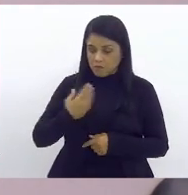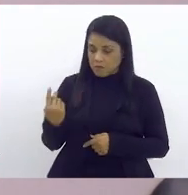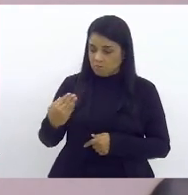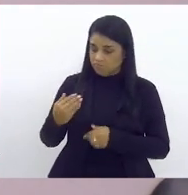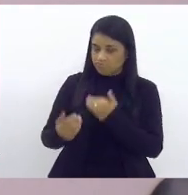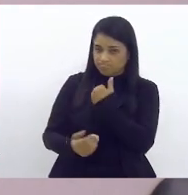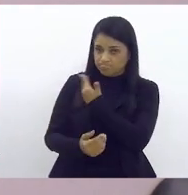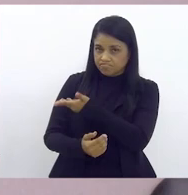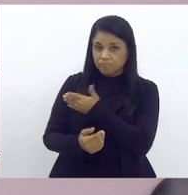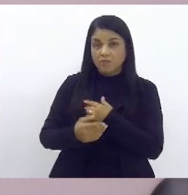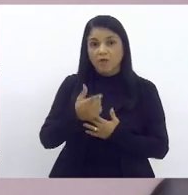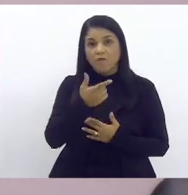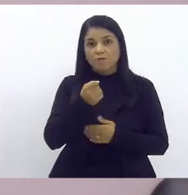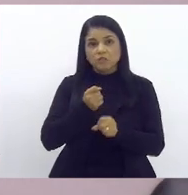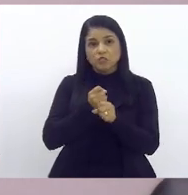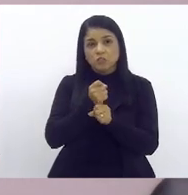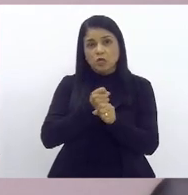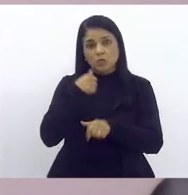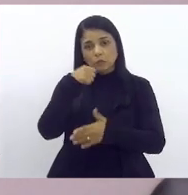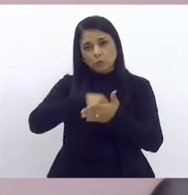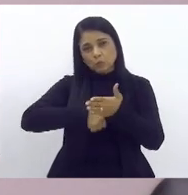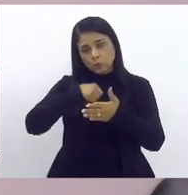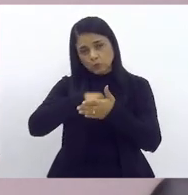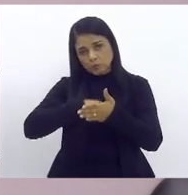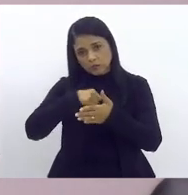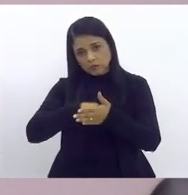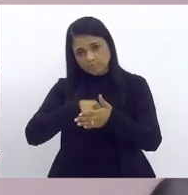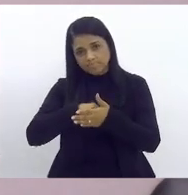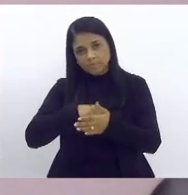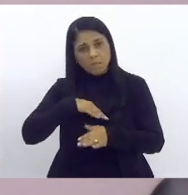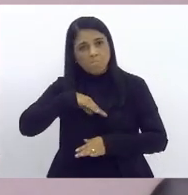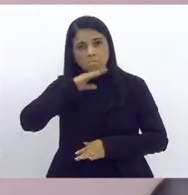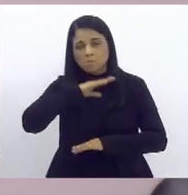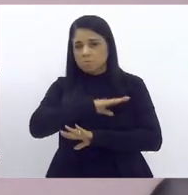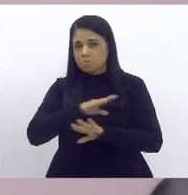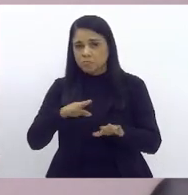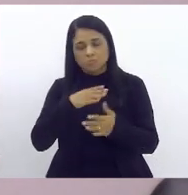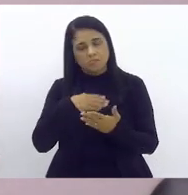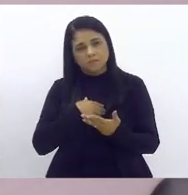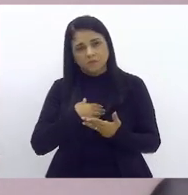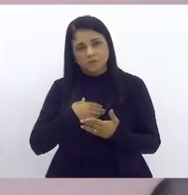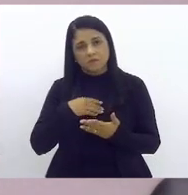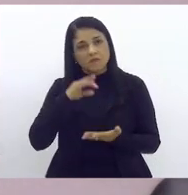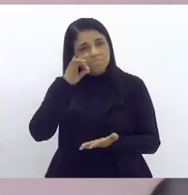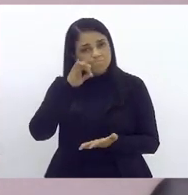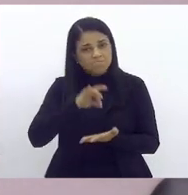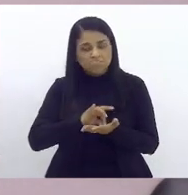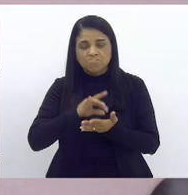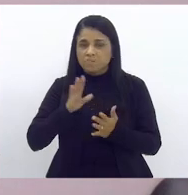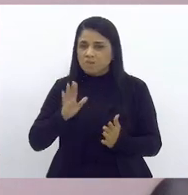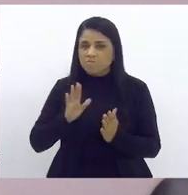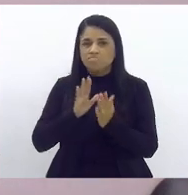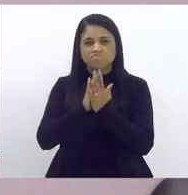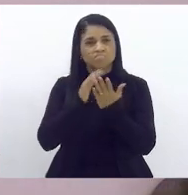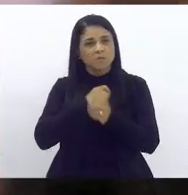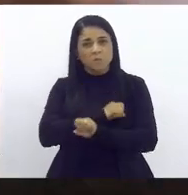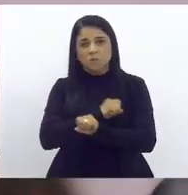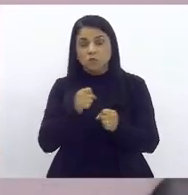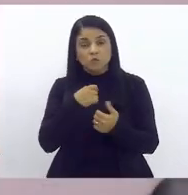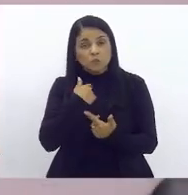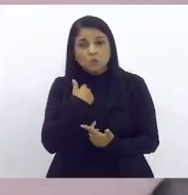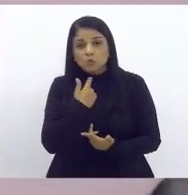companheira de quase 20 anos, porque não dá mais para enfrentar essa realidade que enfrentamos. Não temos